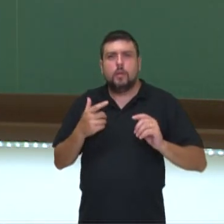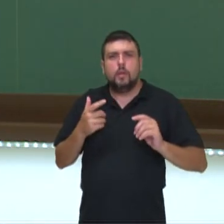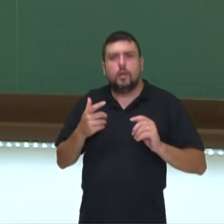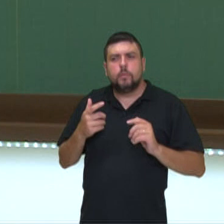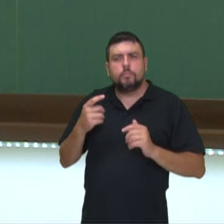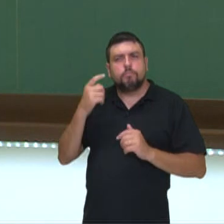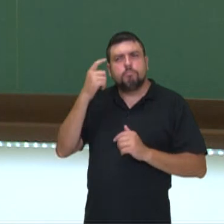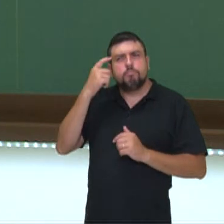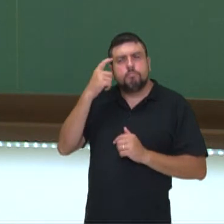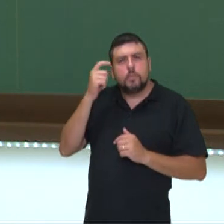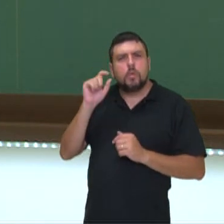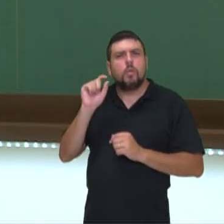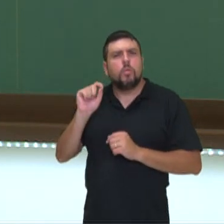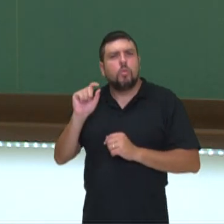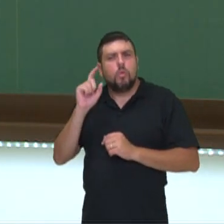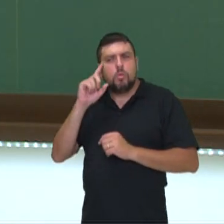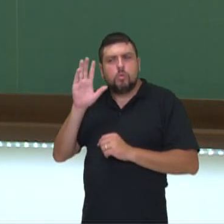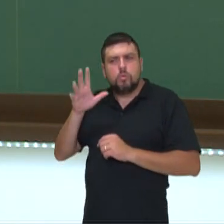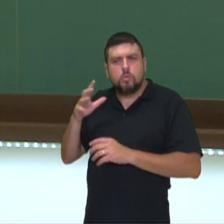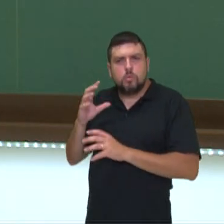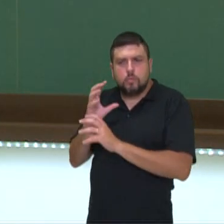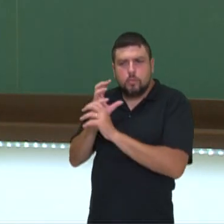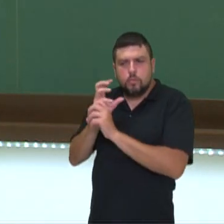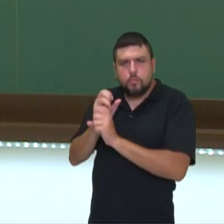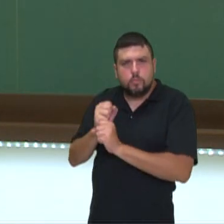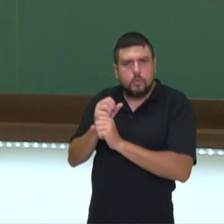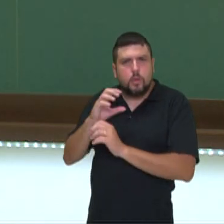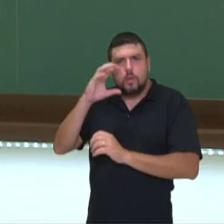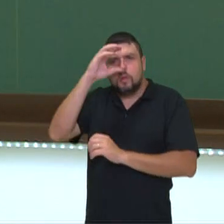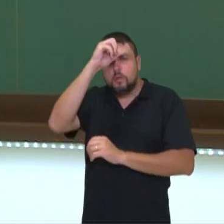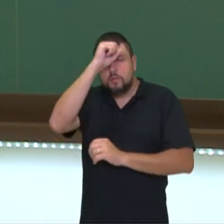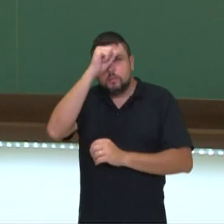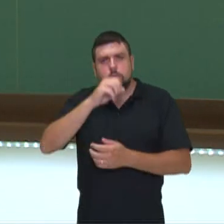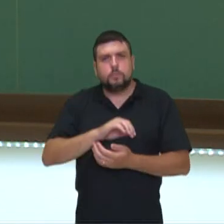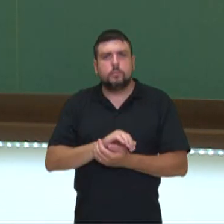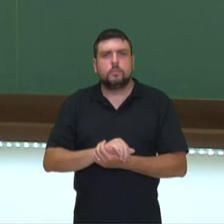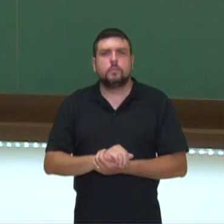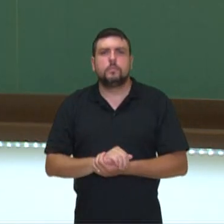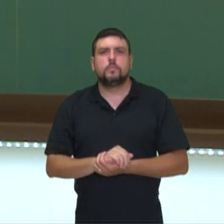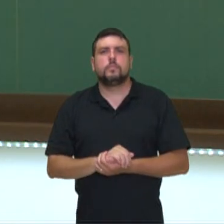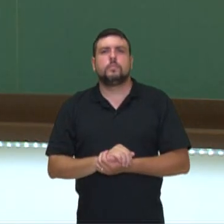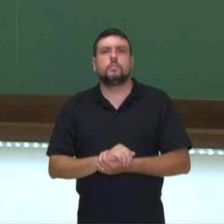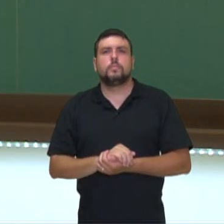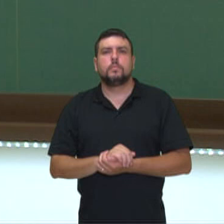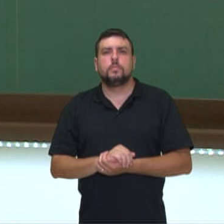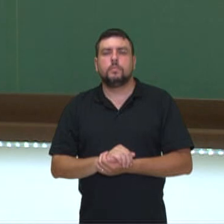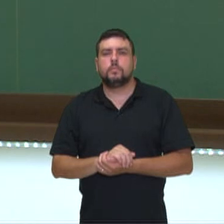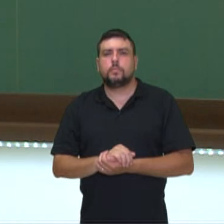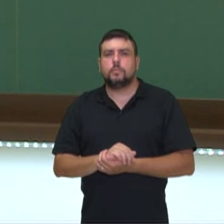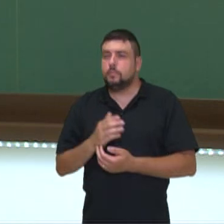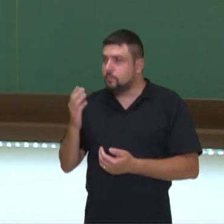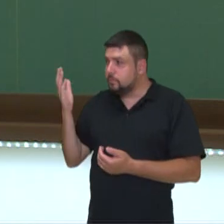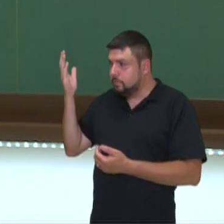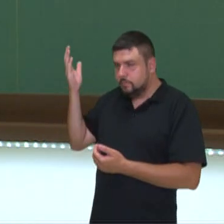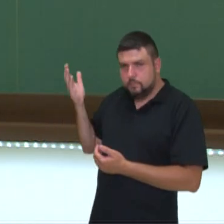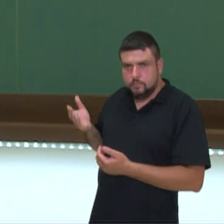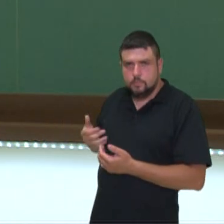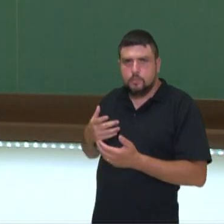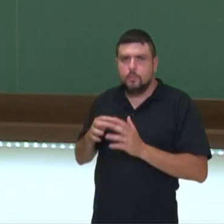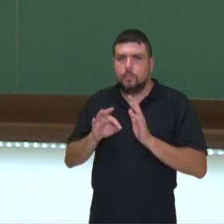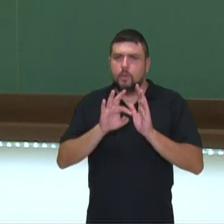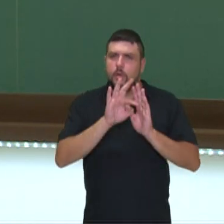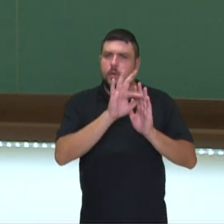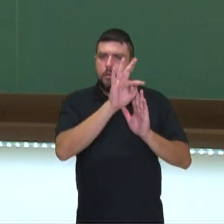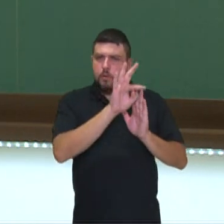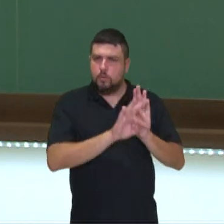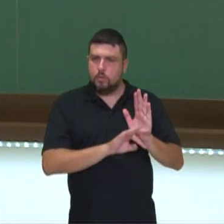já aprendemos, aonde que nós estamos indo, né? E aqui a gente tem uma reflexão, um texto